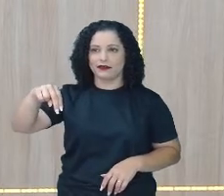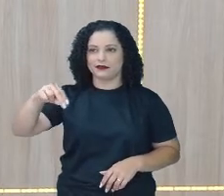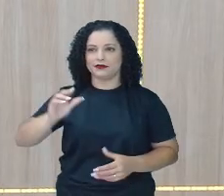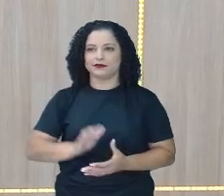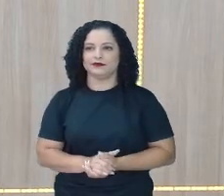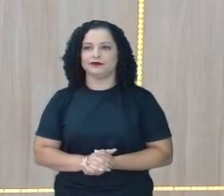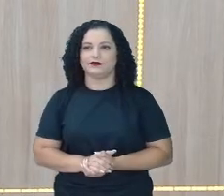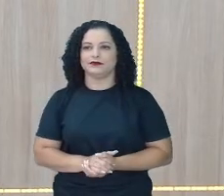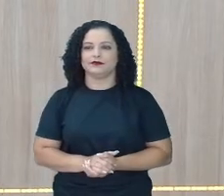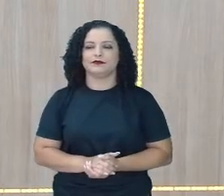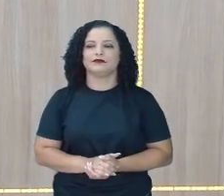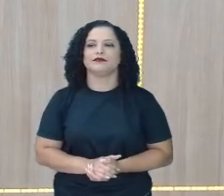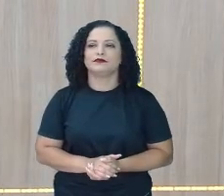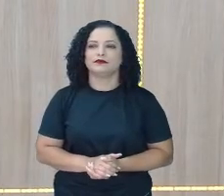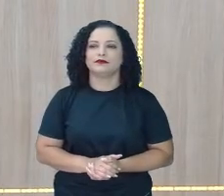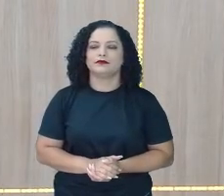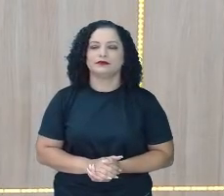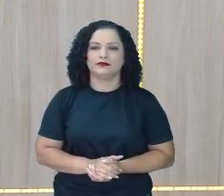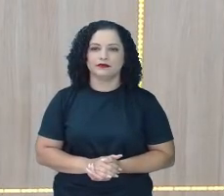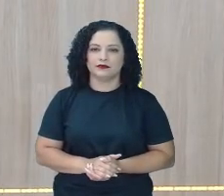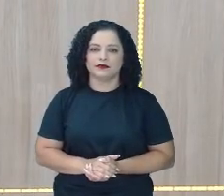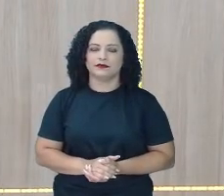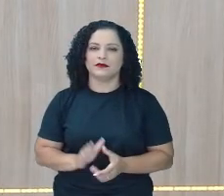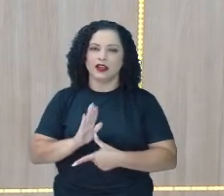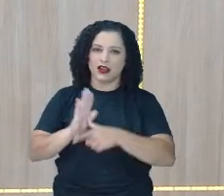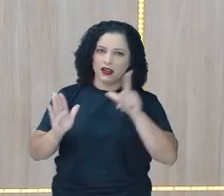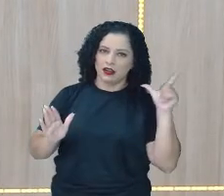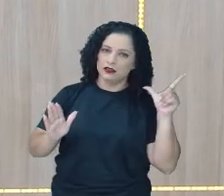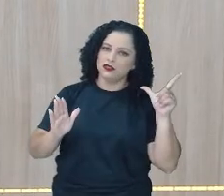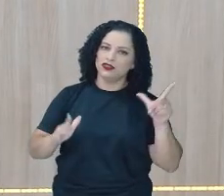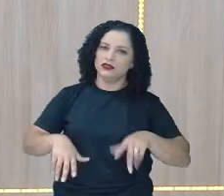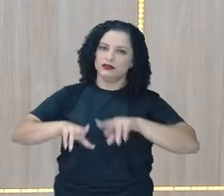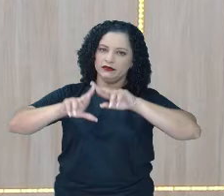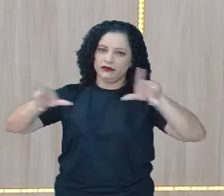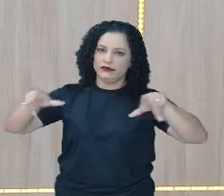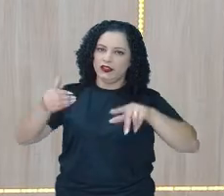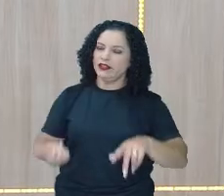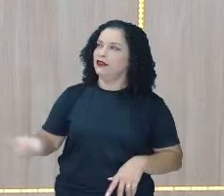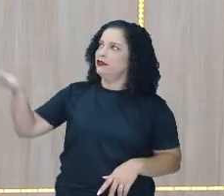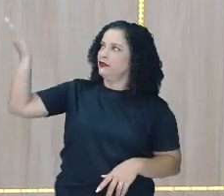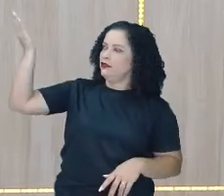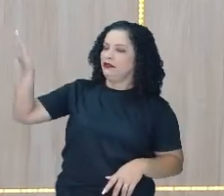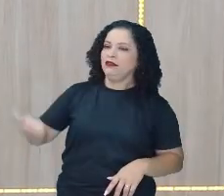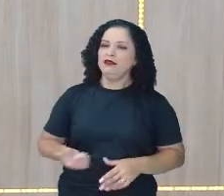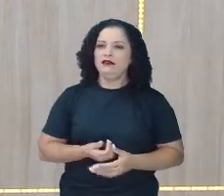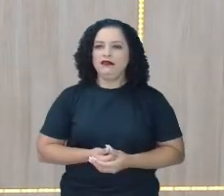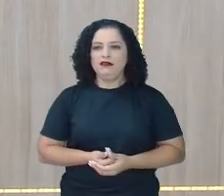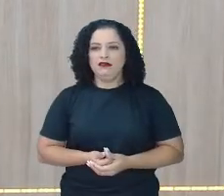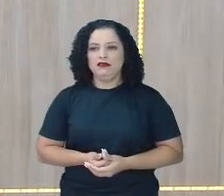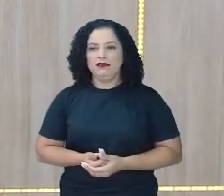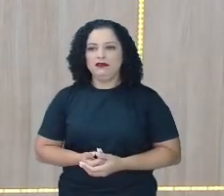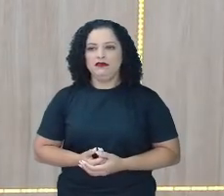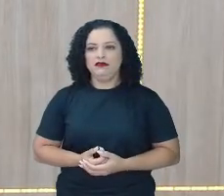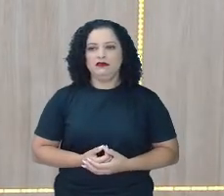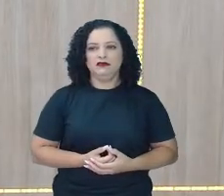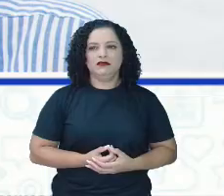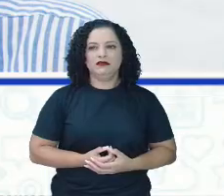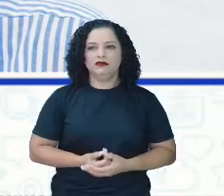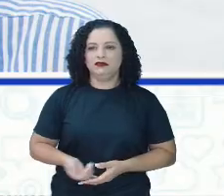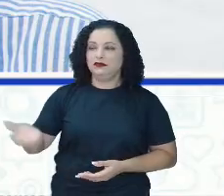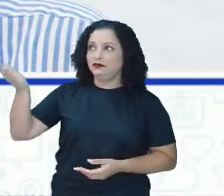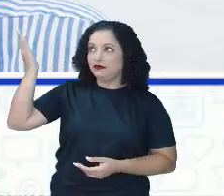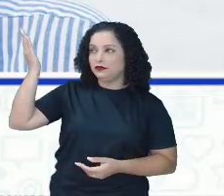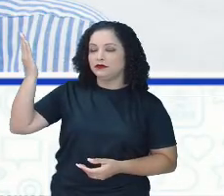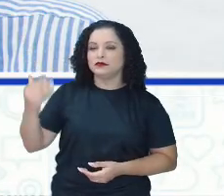Mudou a pronúncia também. Um era com a child, isso. E outra children. Muda a pronúncia. Perceba aí.